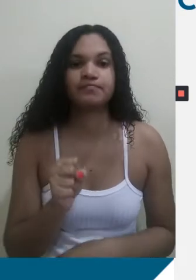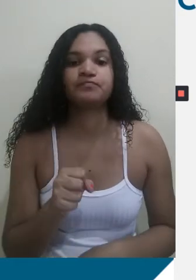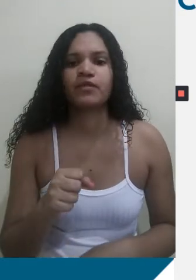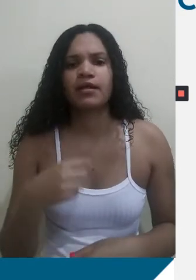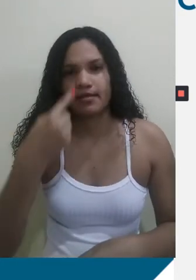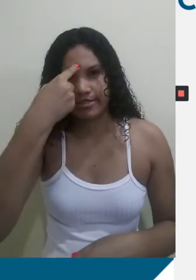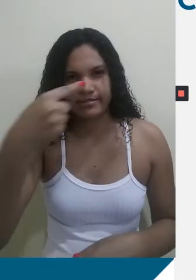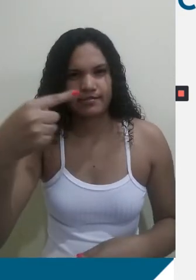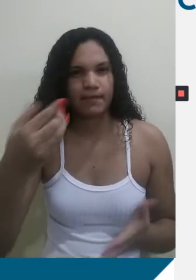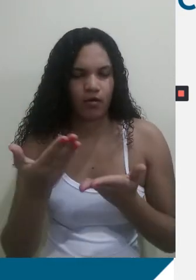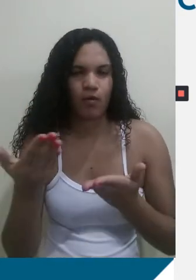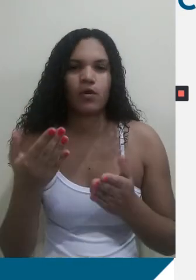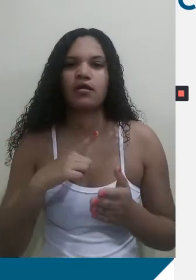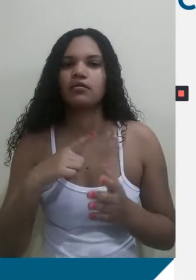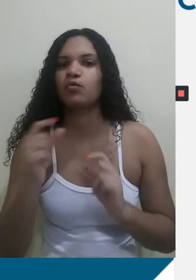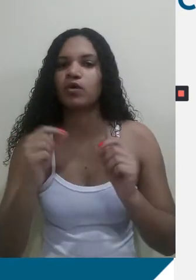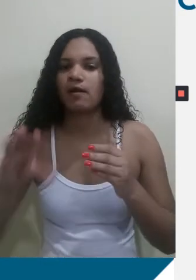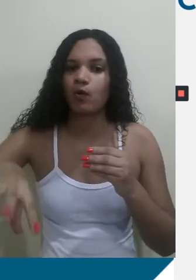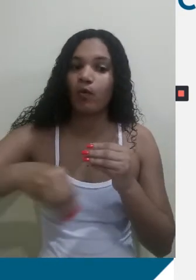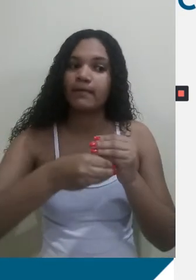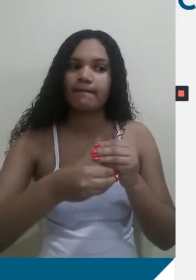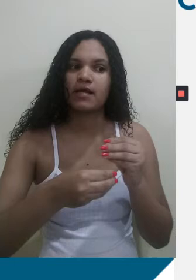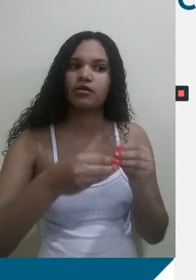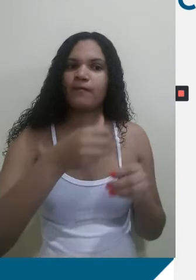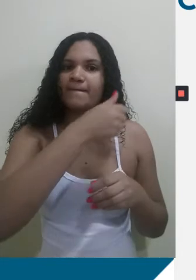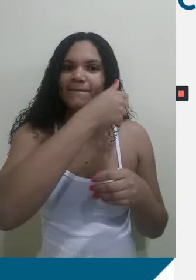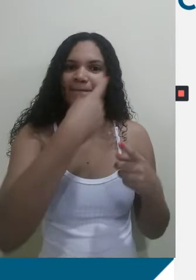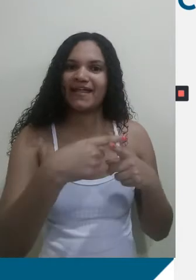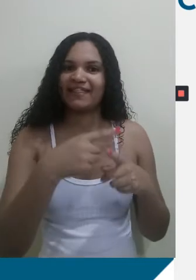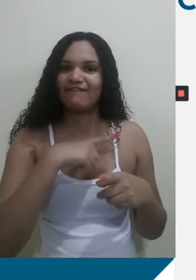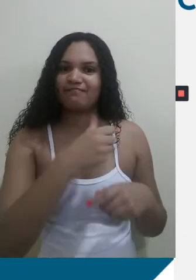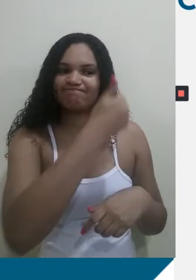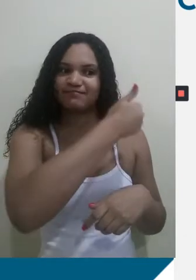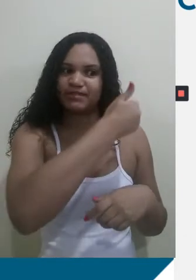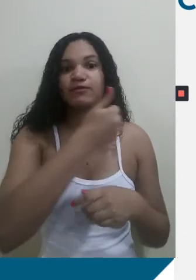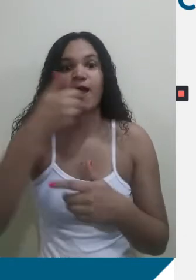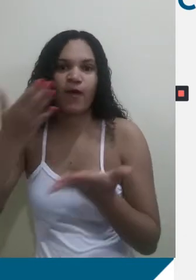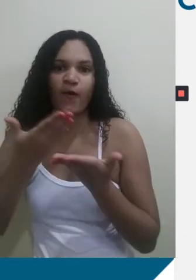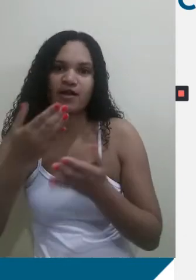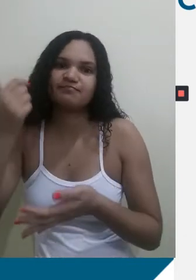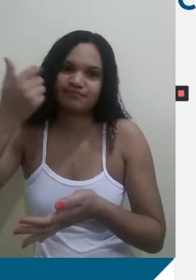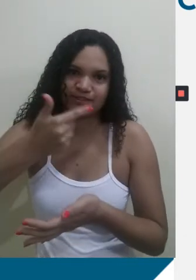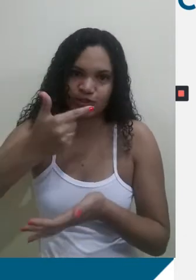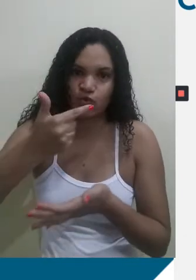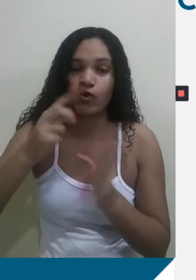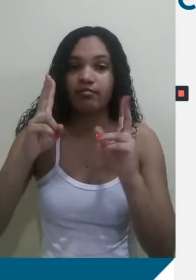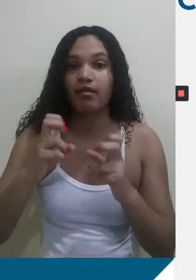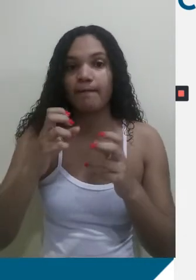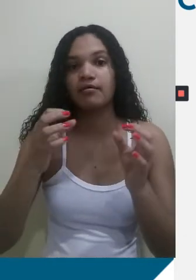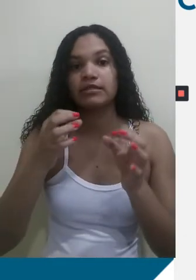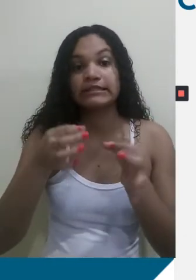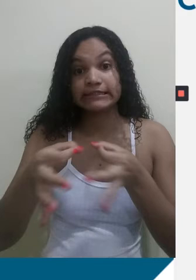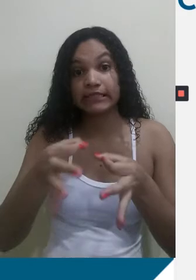social e nesta semana nós vamos complementar com este segundo vídeo, parte 2, do tema células